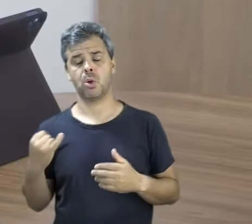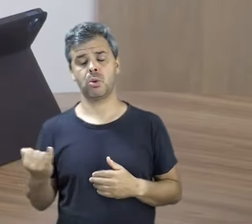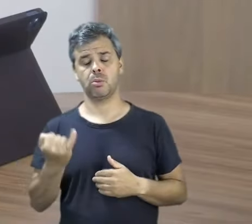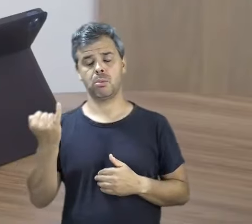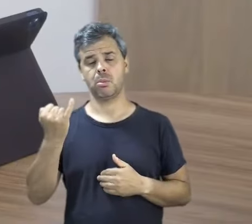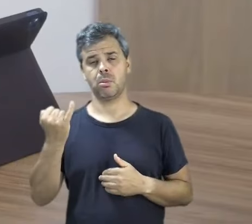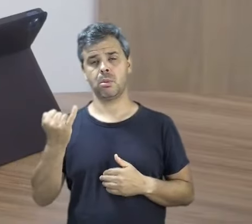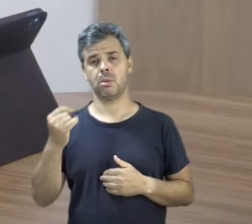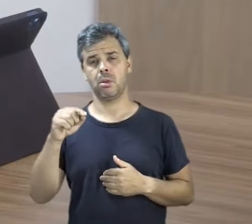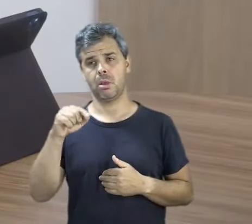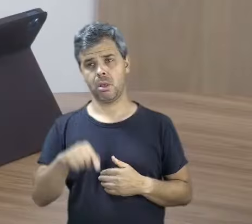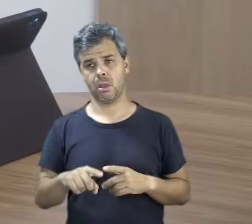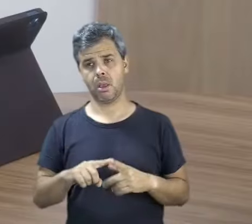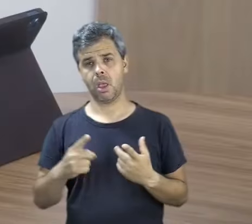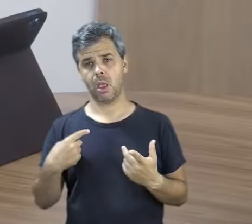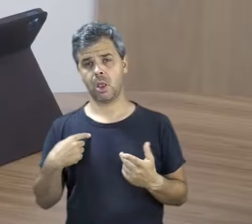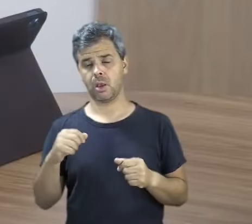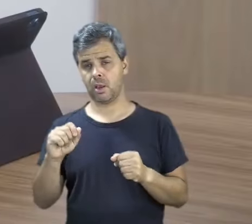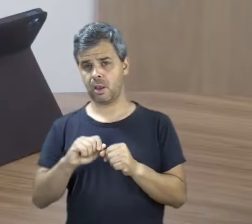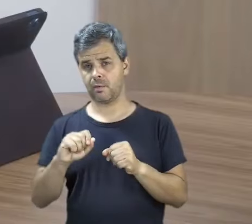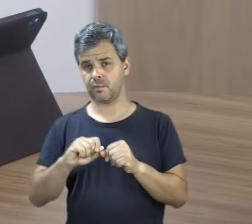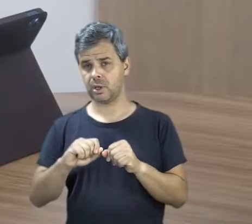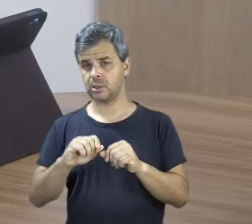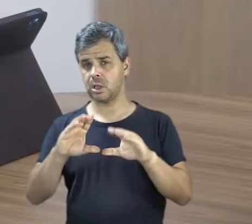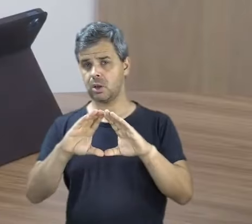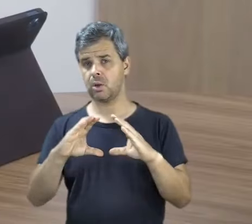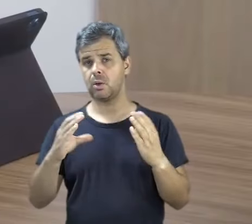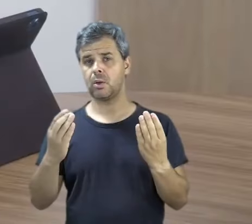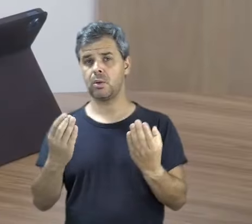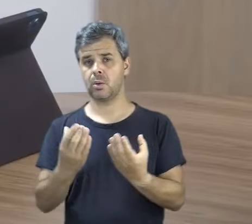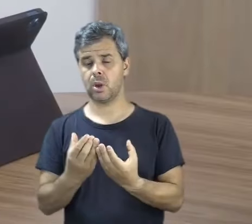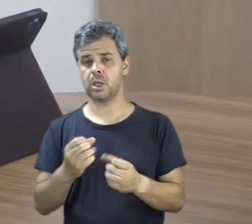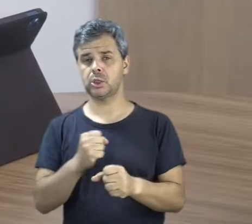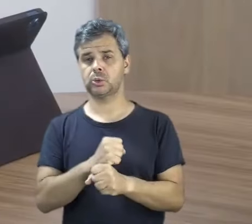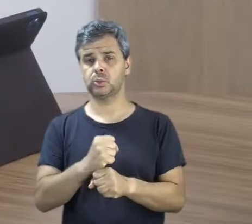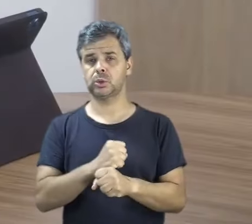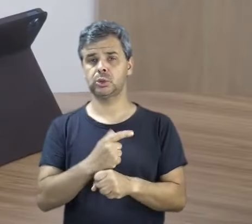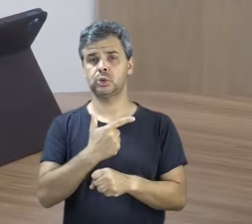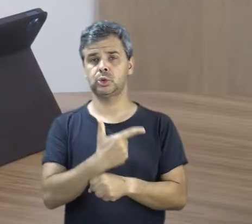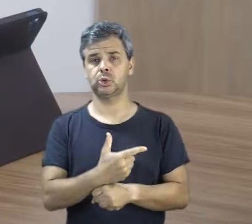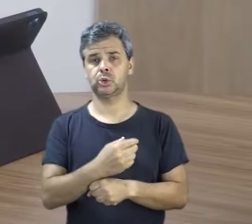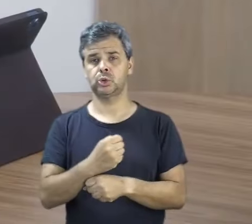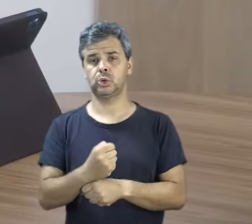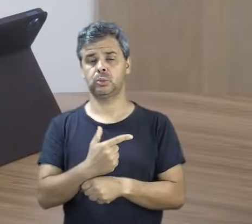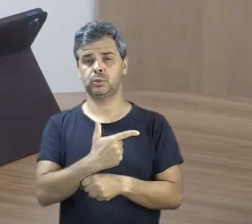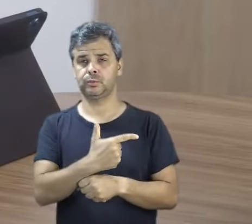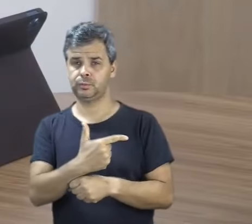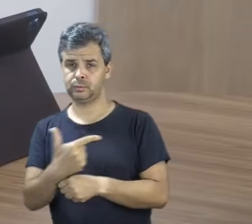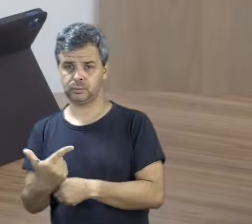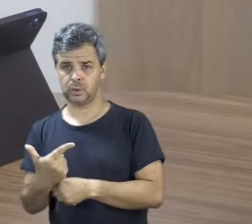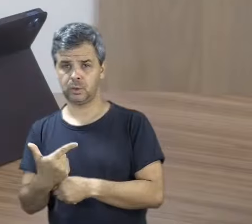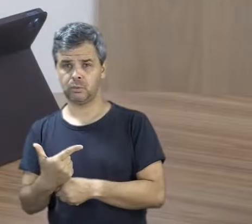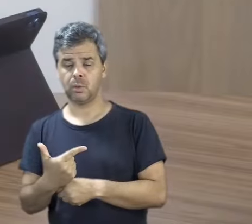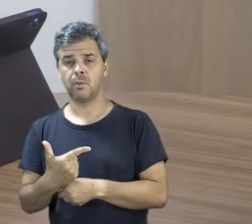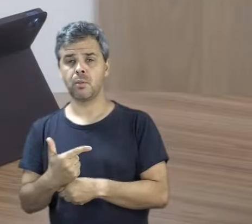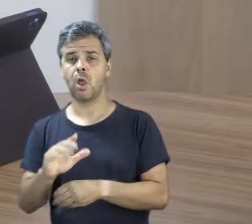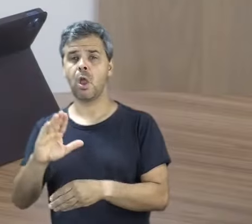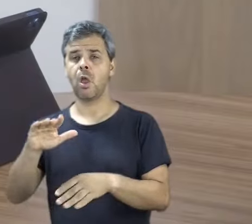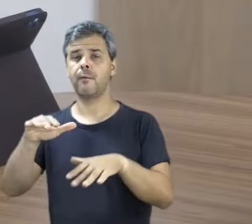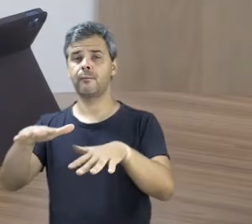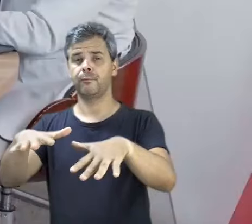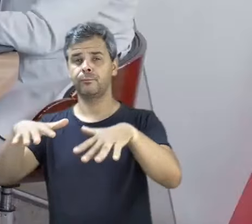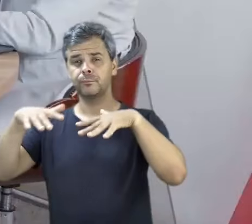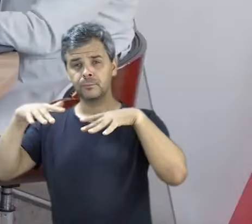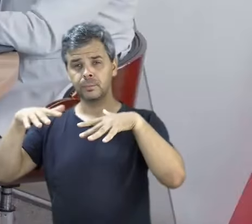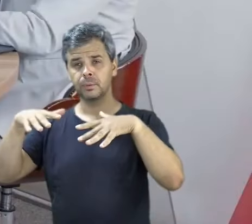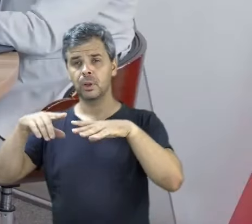aqui, que quem realizou a conferência em 2022 passou por um processo de plenária de atualização.